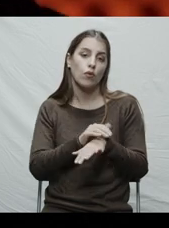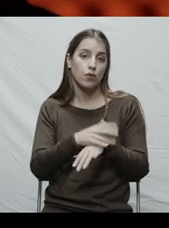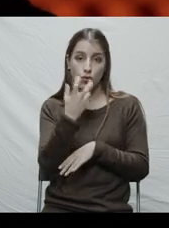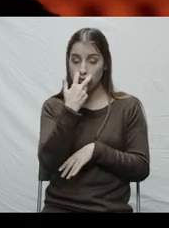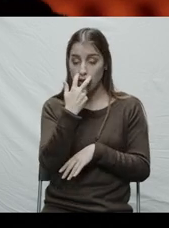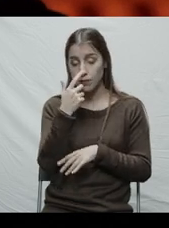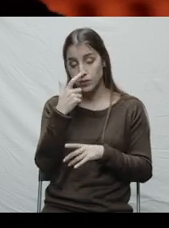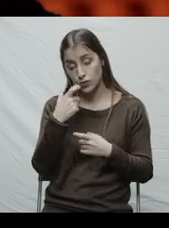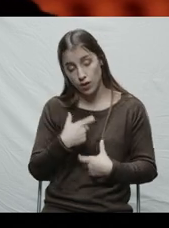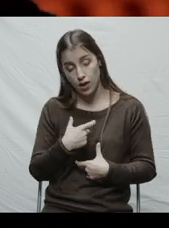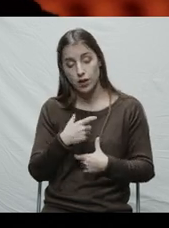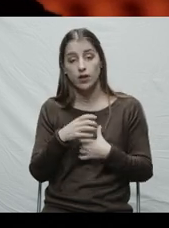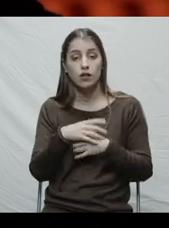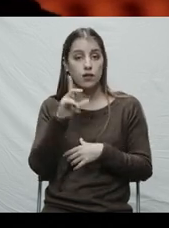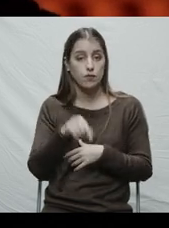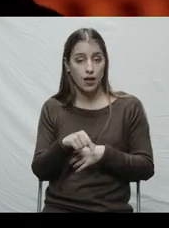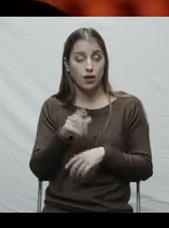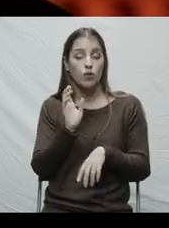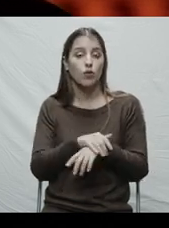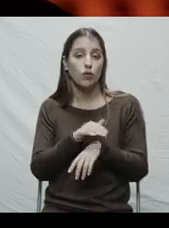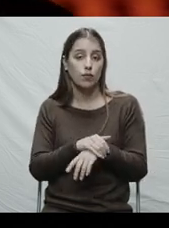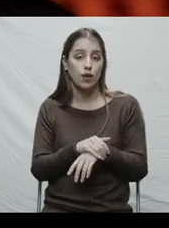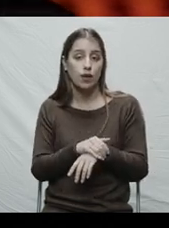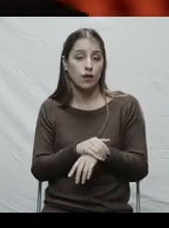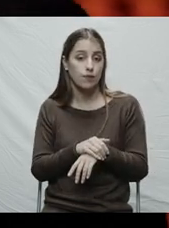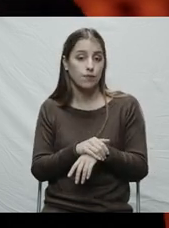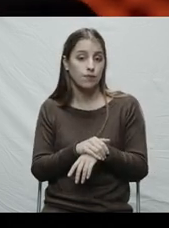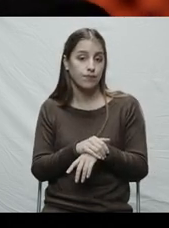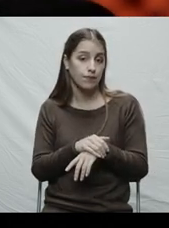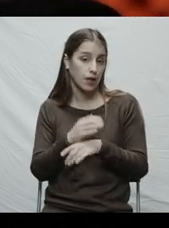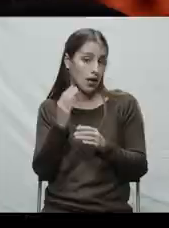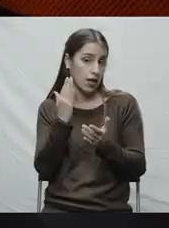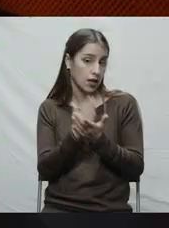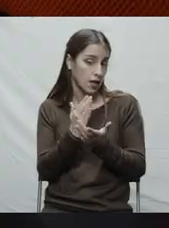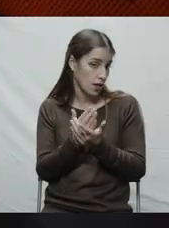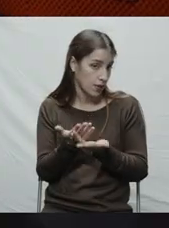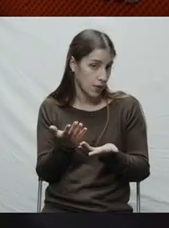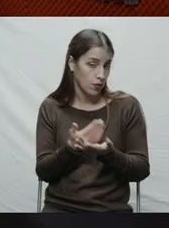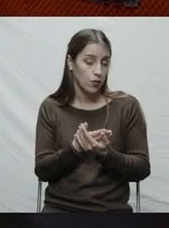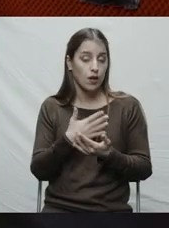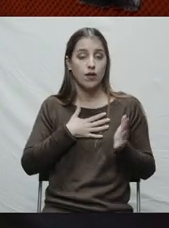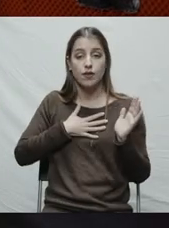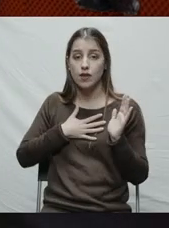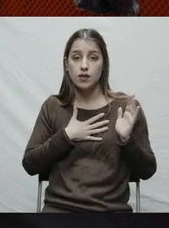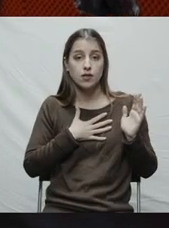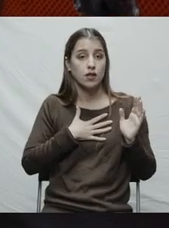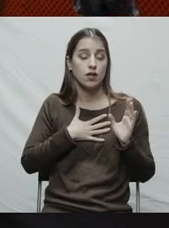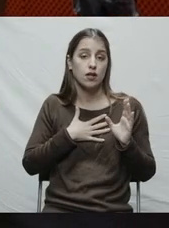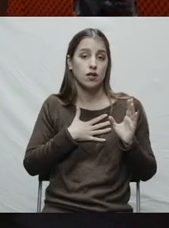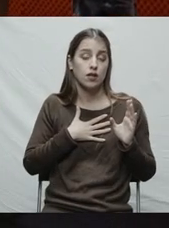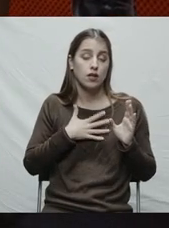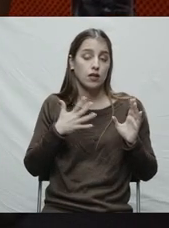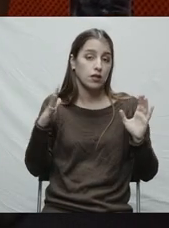curiosidade pessoal, mas também pelo meu percurso académico. Ou seja, a dança não está desligada do pensamento, nem do corpo. Certo.